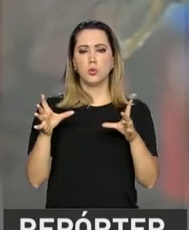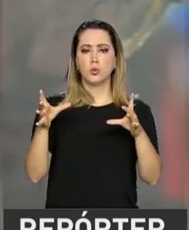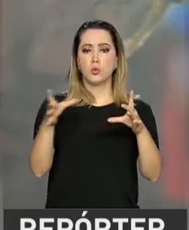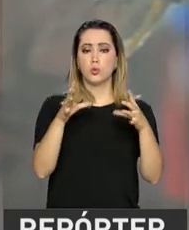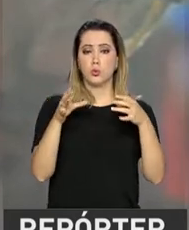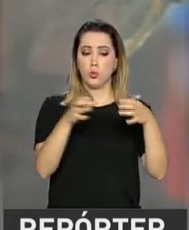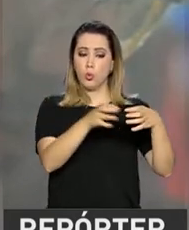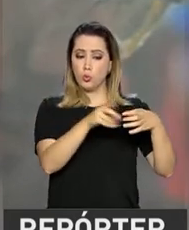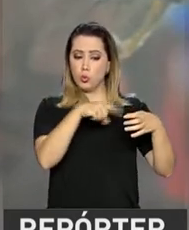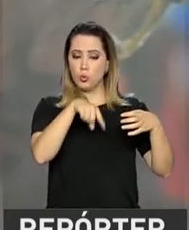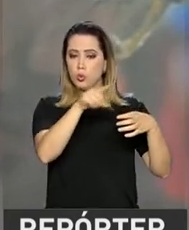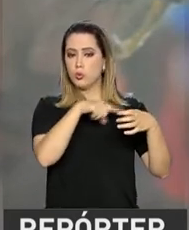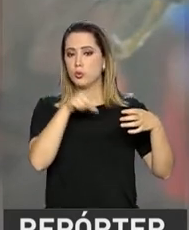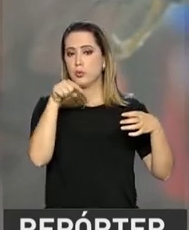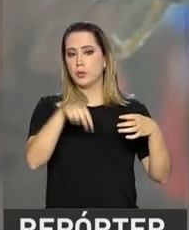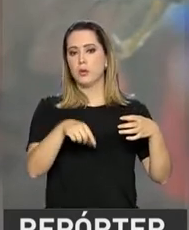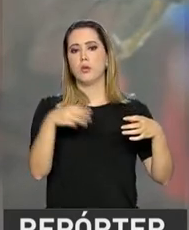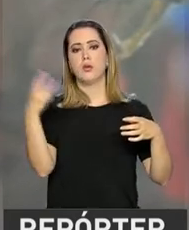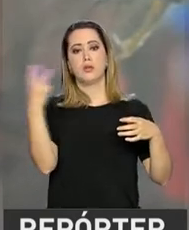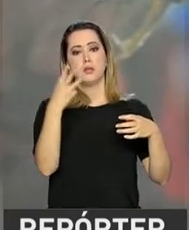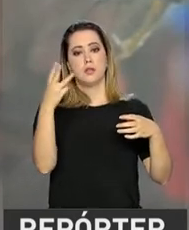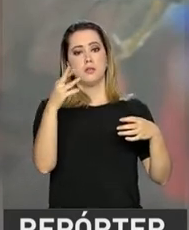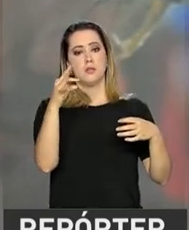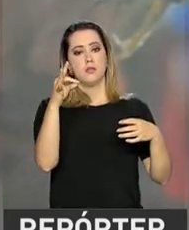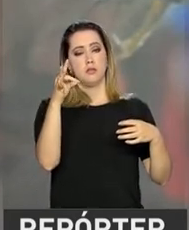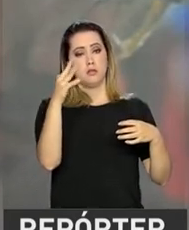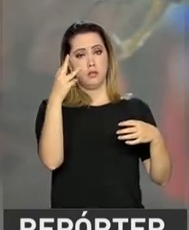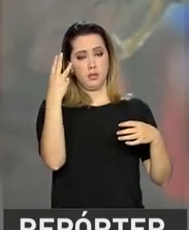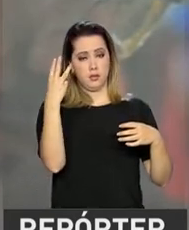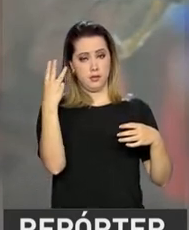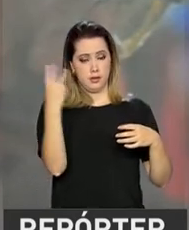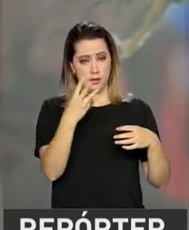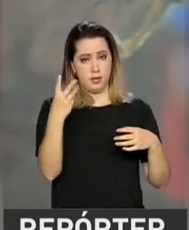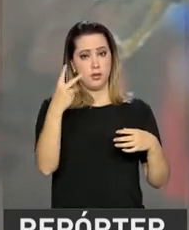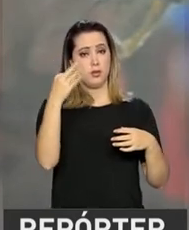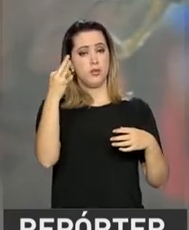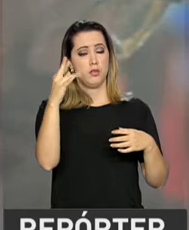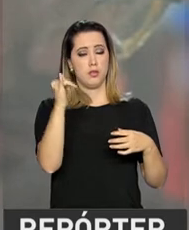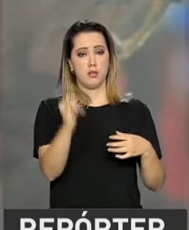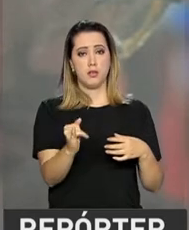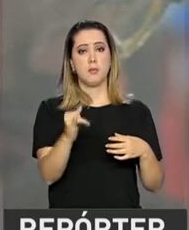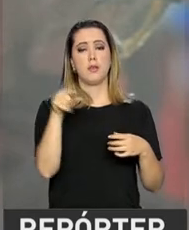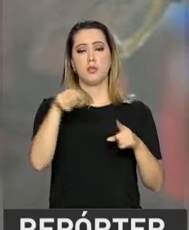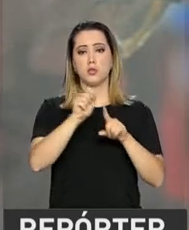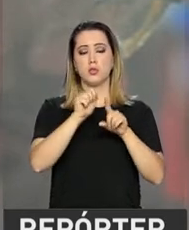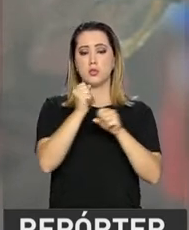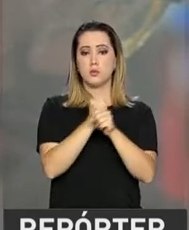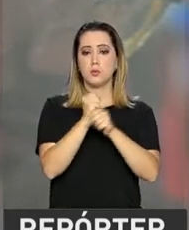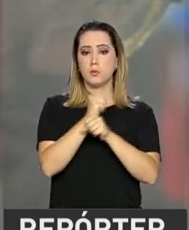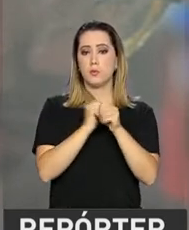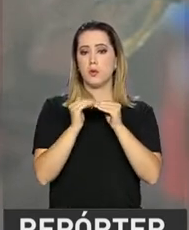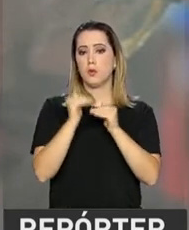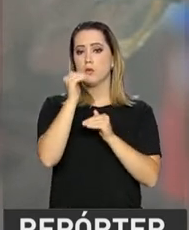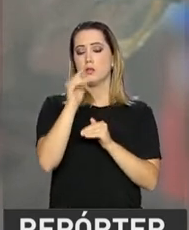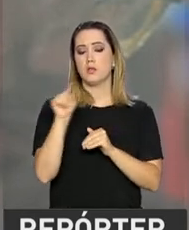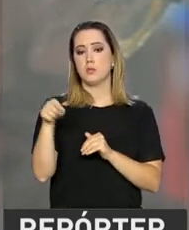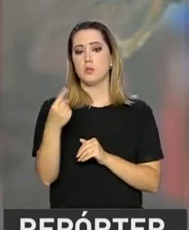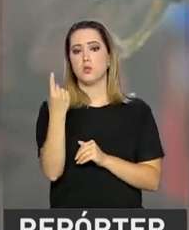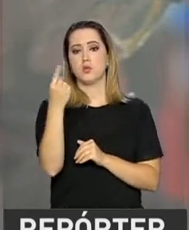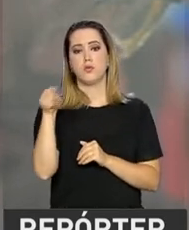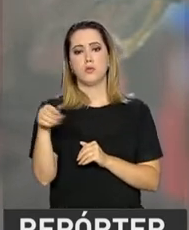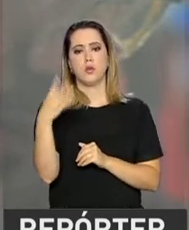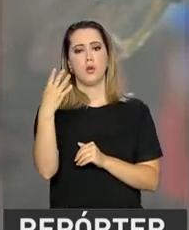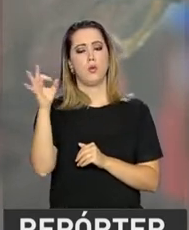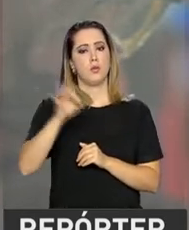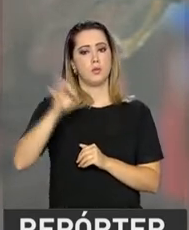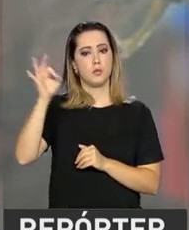mostram para o terceiro trimestre deste ano um crescimento de 1,4 por cento na indústria 0,5 por cento